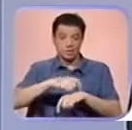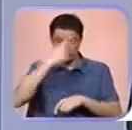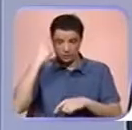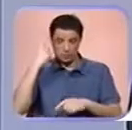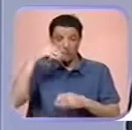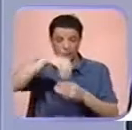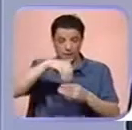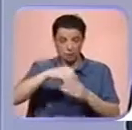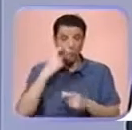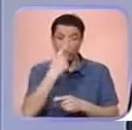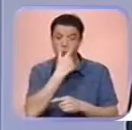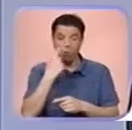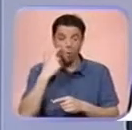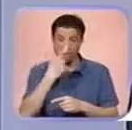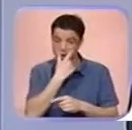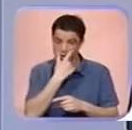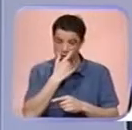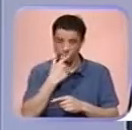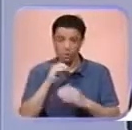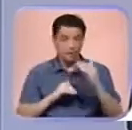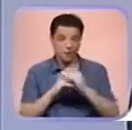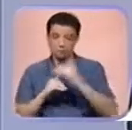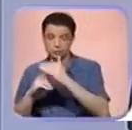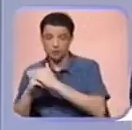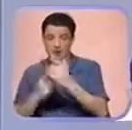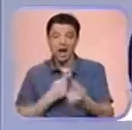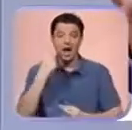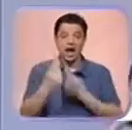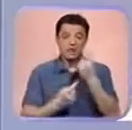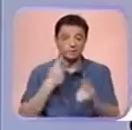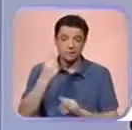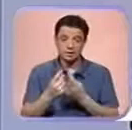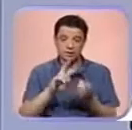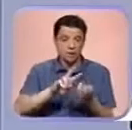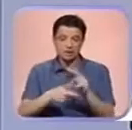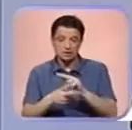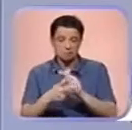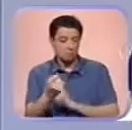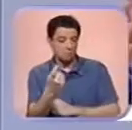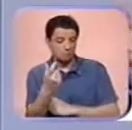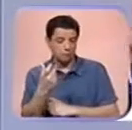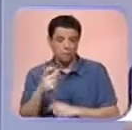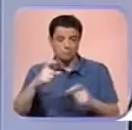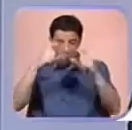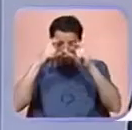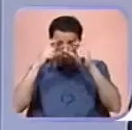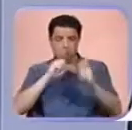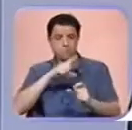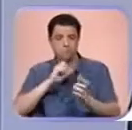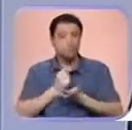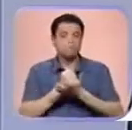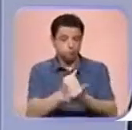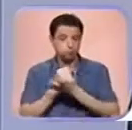interior do olho que condicionam claro. O estrabismo, e outras vezes há alterações pequenas, que com o uso de óculos, por exemplo, podem